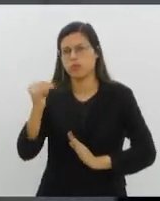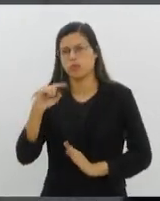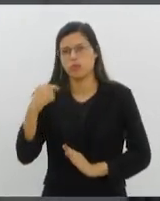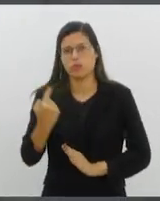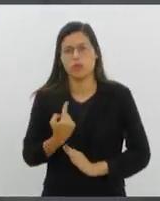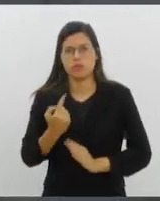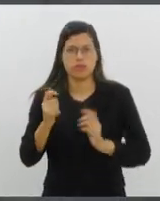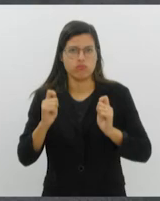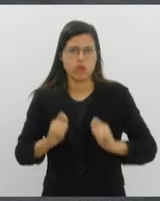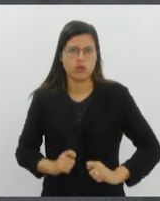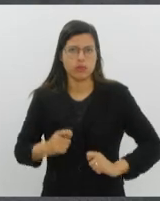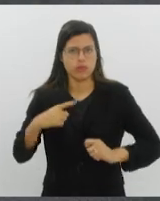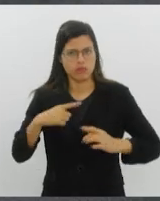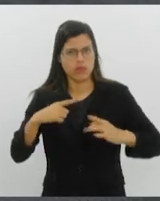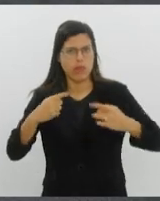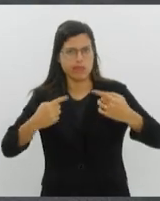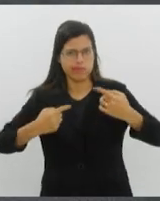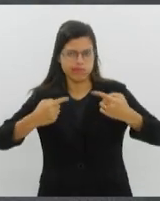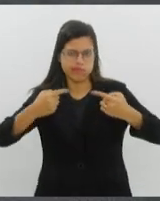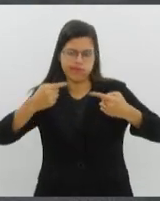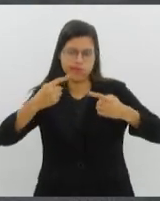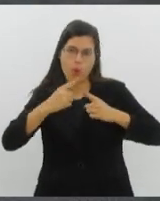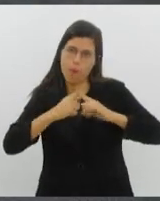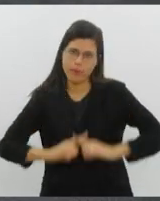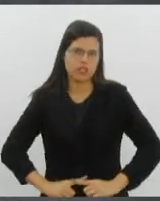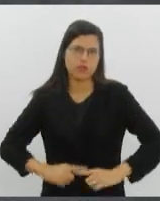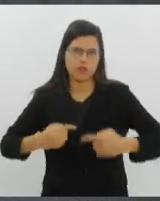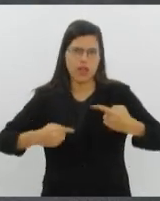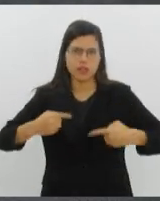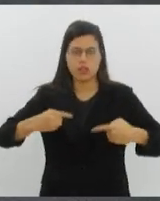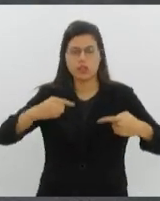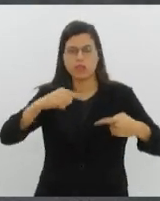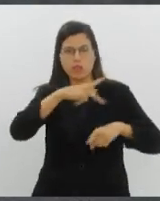possamos não só ter competitividade internacional, mas